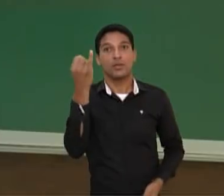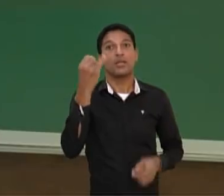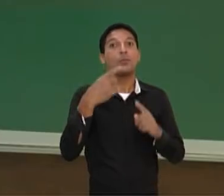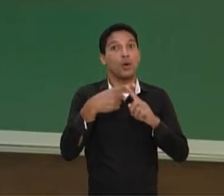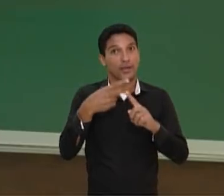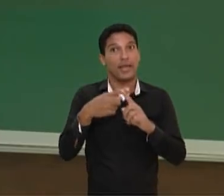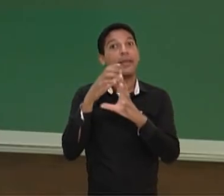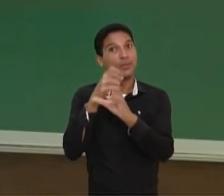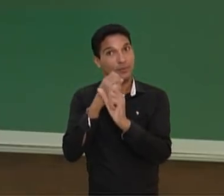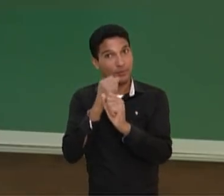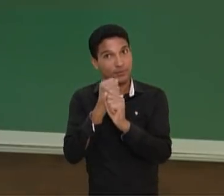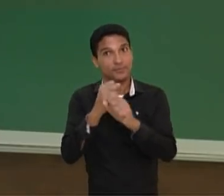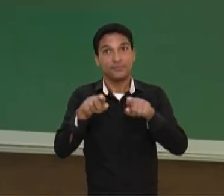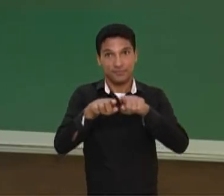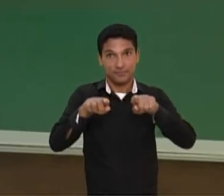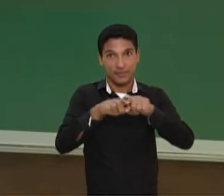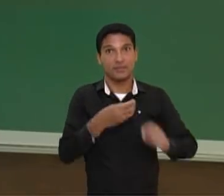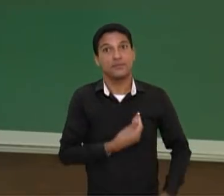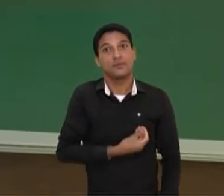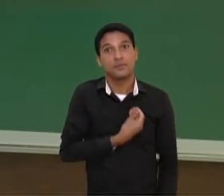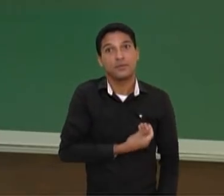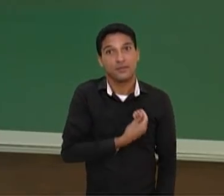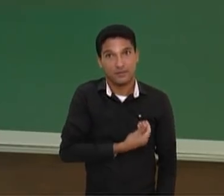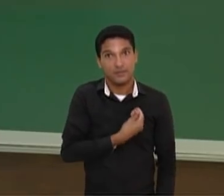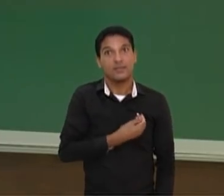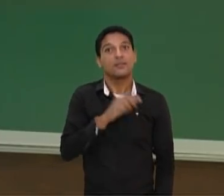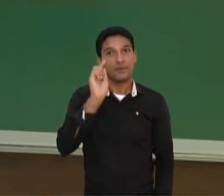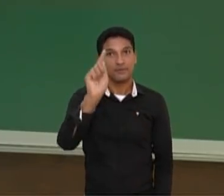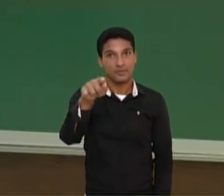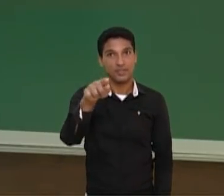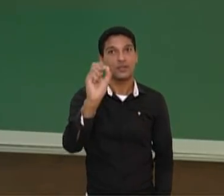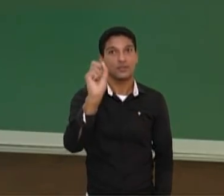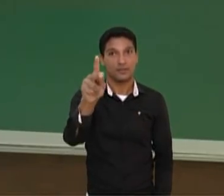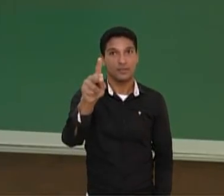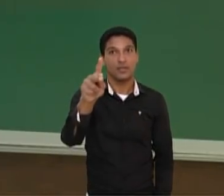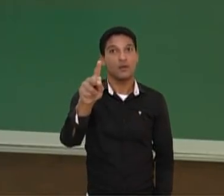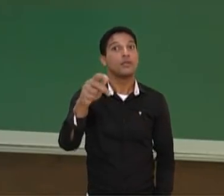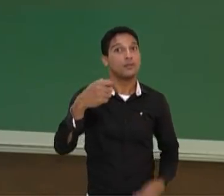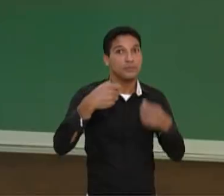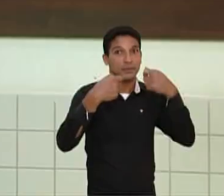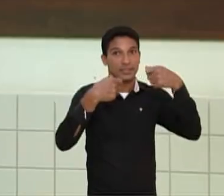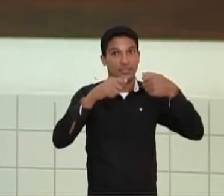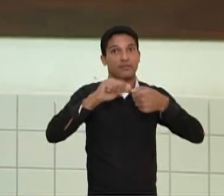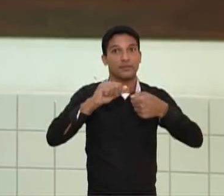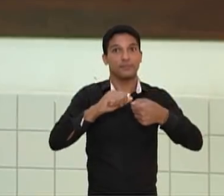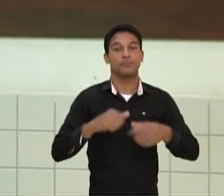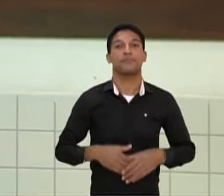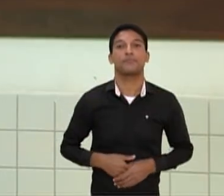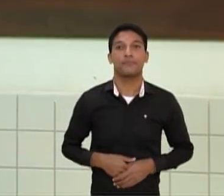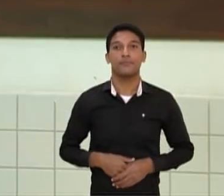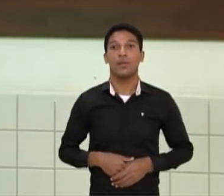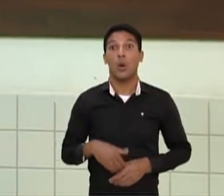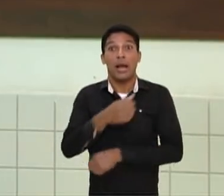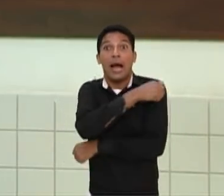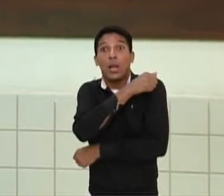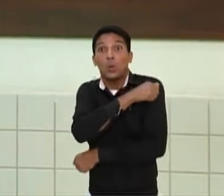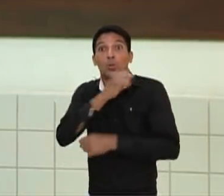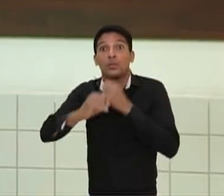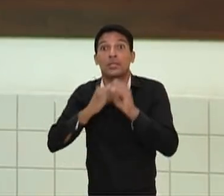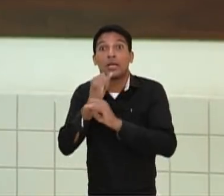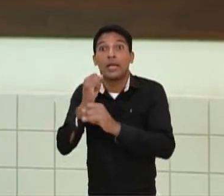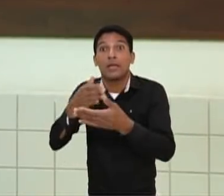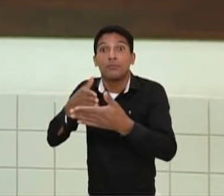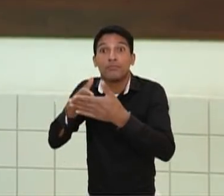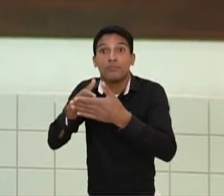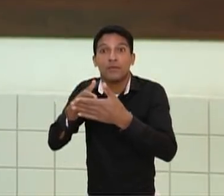tanto nota quanto vale presença para você, ok? Então, não deixe de fazer. Já quem está acompanhando pela televisão e não tem